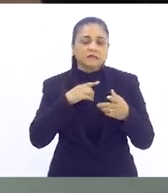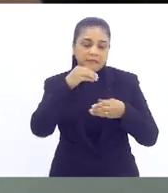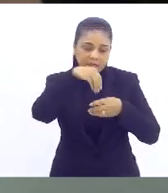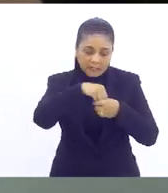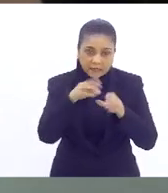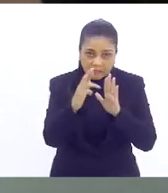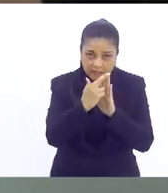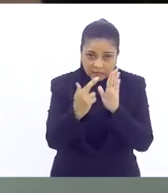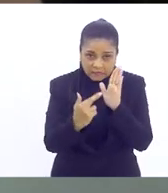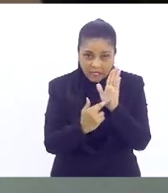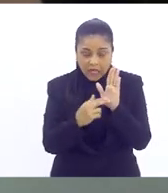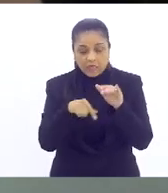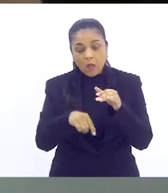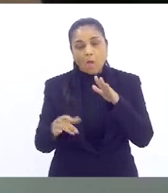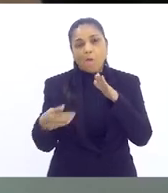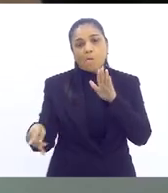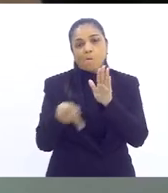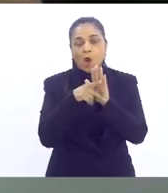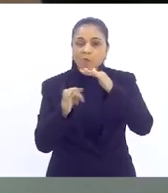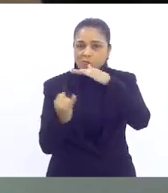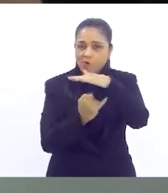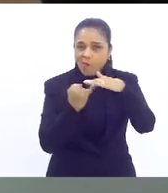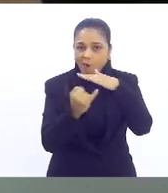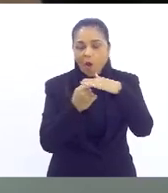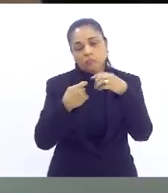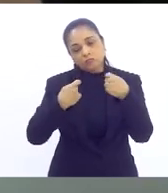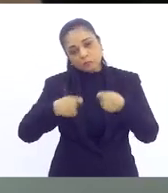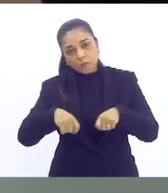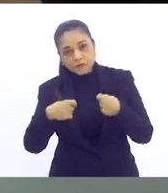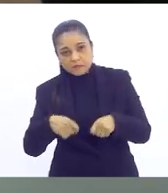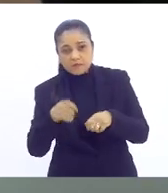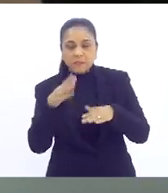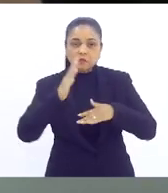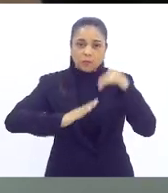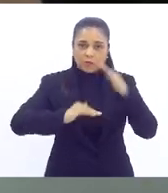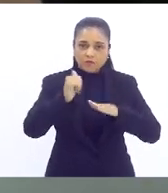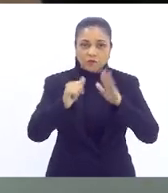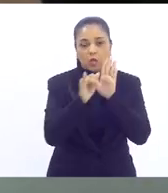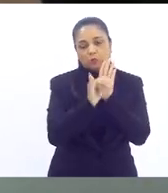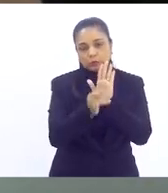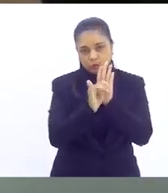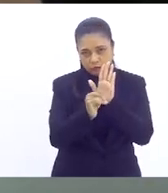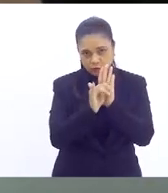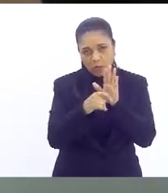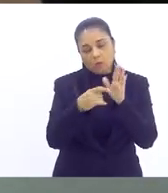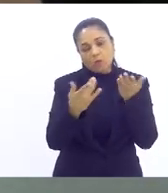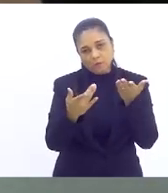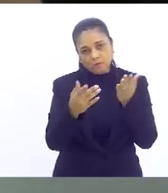feita pelo próprio órgão conforme a necessidade estipulada no edital